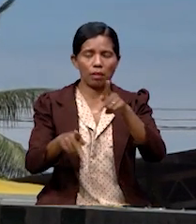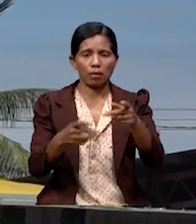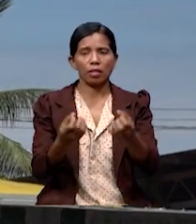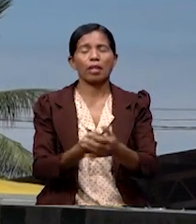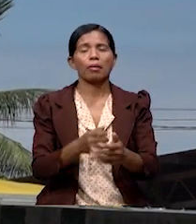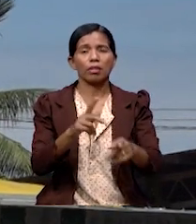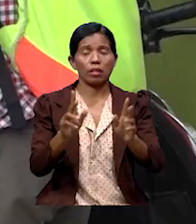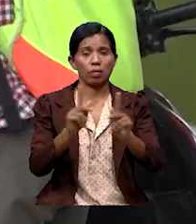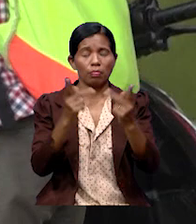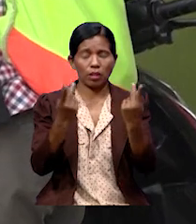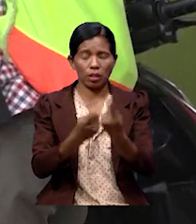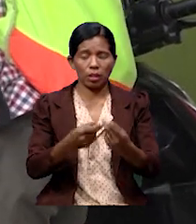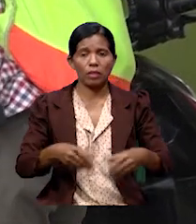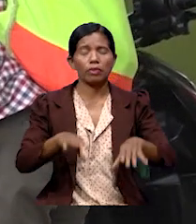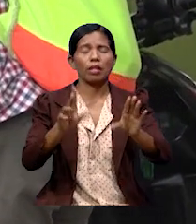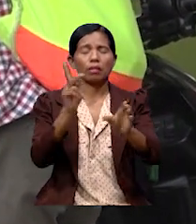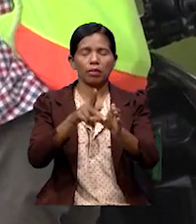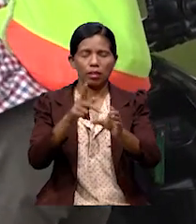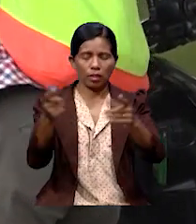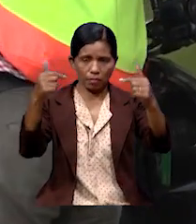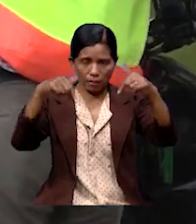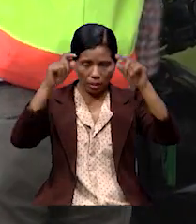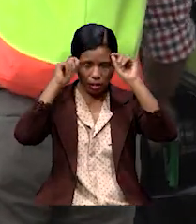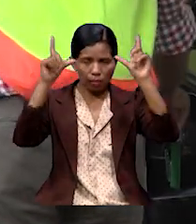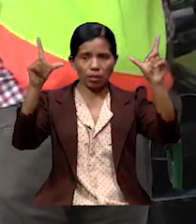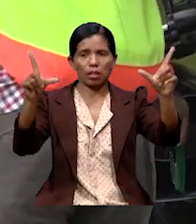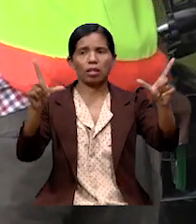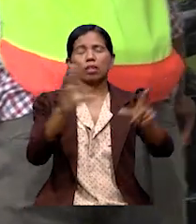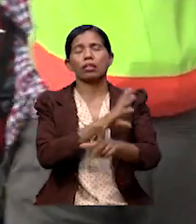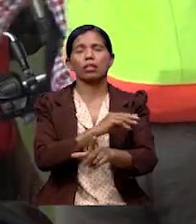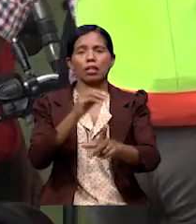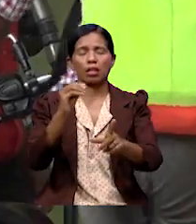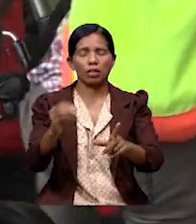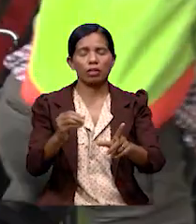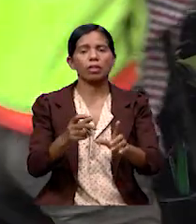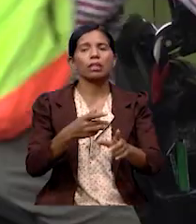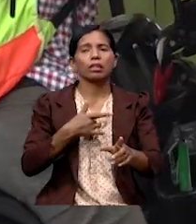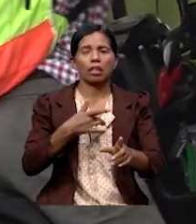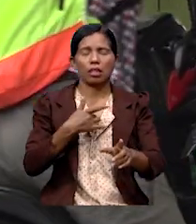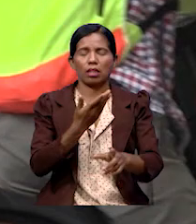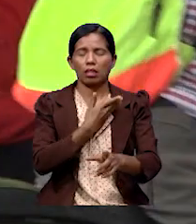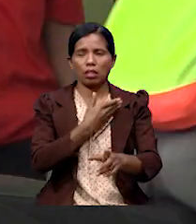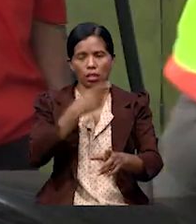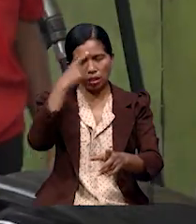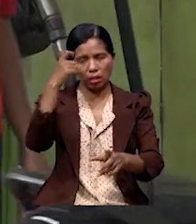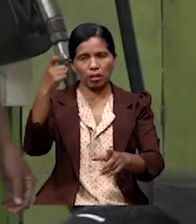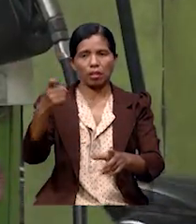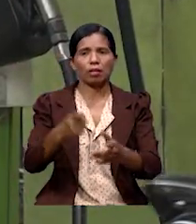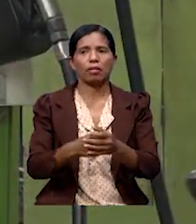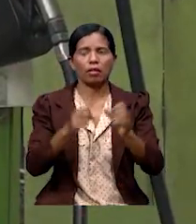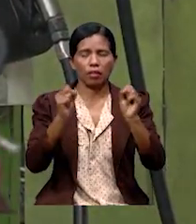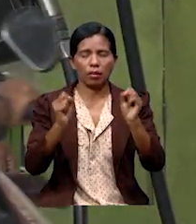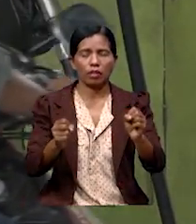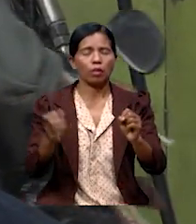importação supplier mina husi rai liur mai Timor-Leste, mos dada is, tamba folin por baril no litro